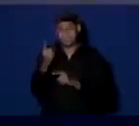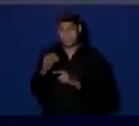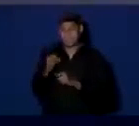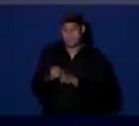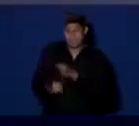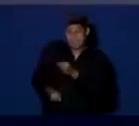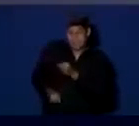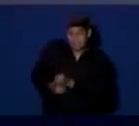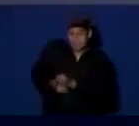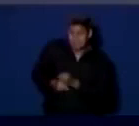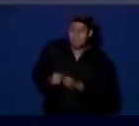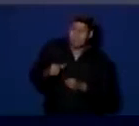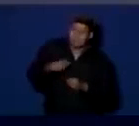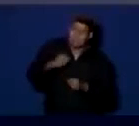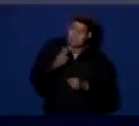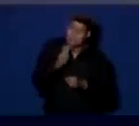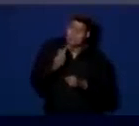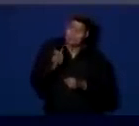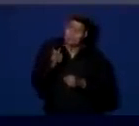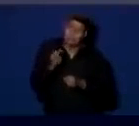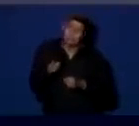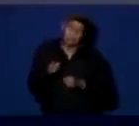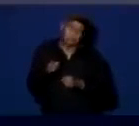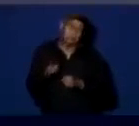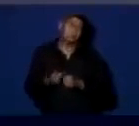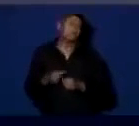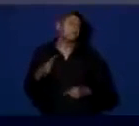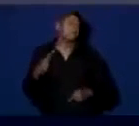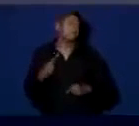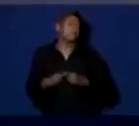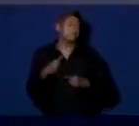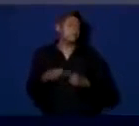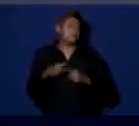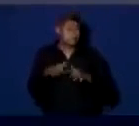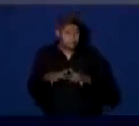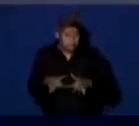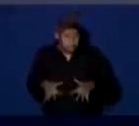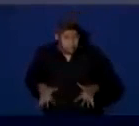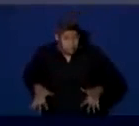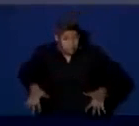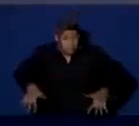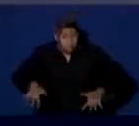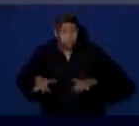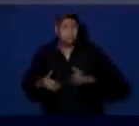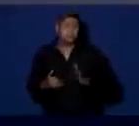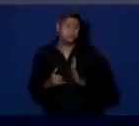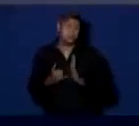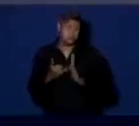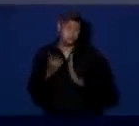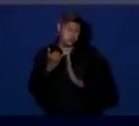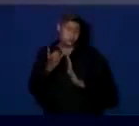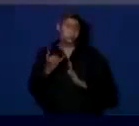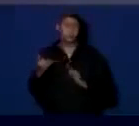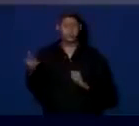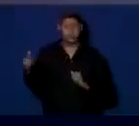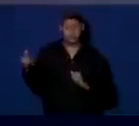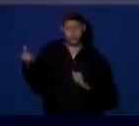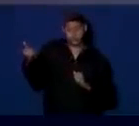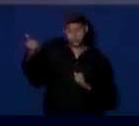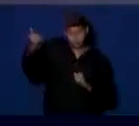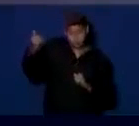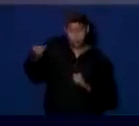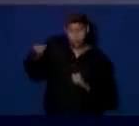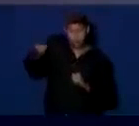anos, ele está em 5,6. Né? Por que que o mercado de inflação e de juros, né, e o pré